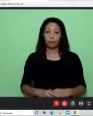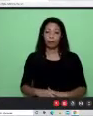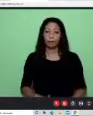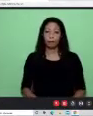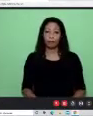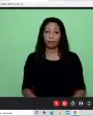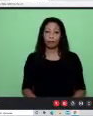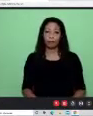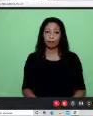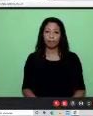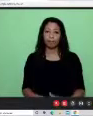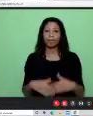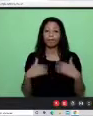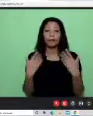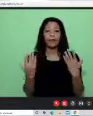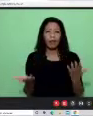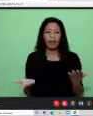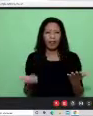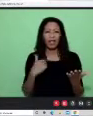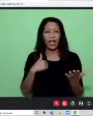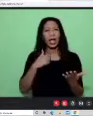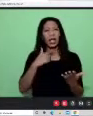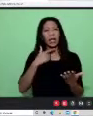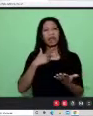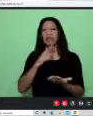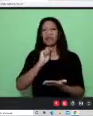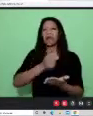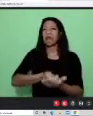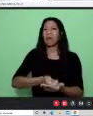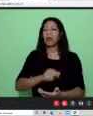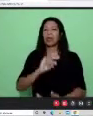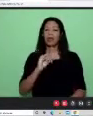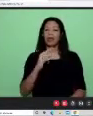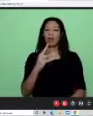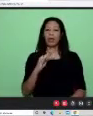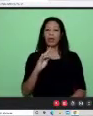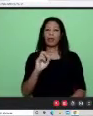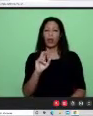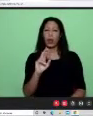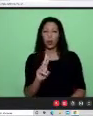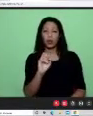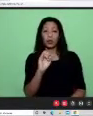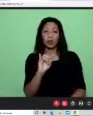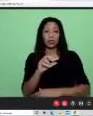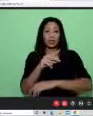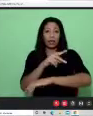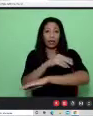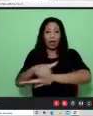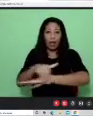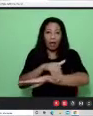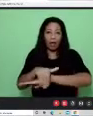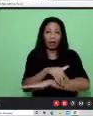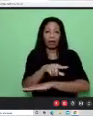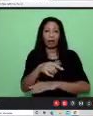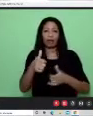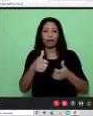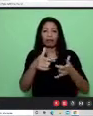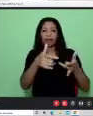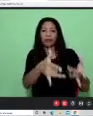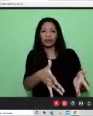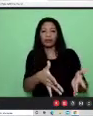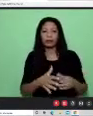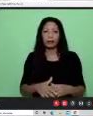dá vontade de pagar esse IPTU, tendo as estradas do jeito que está, chegando numa UBS, não